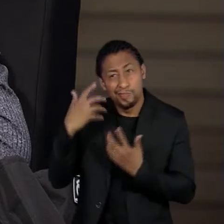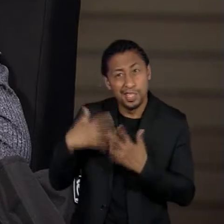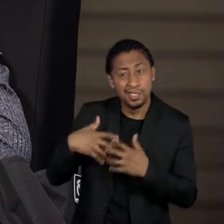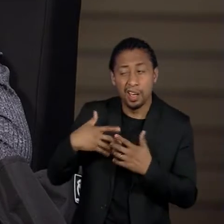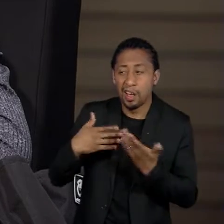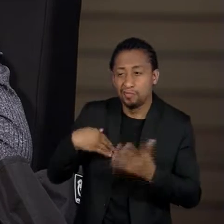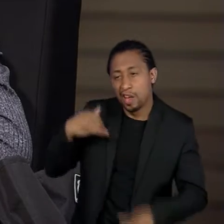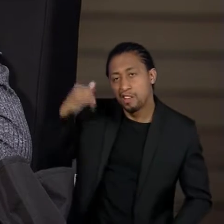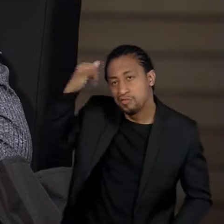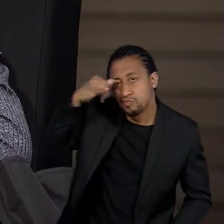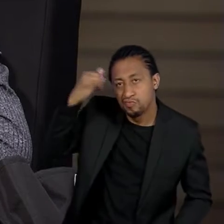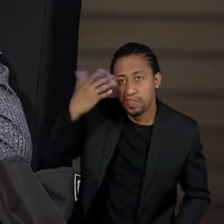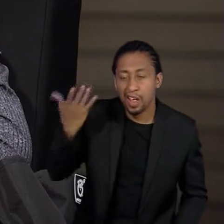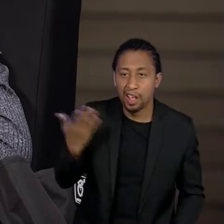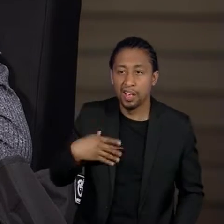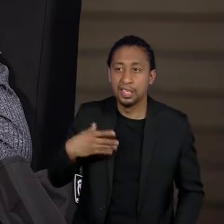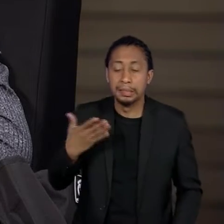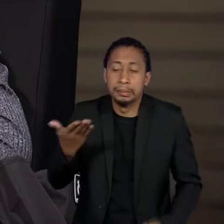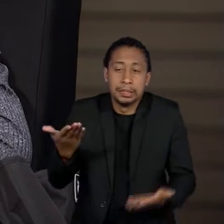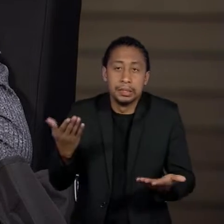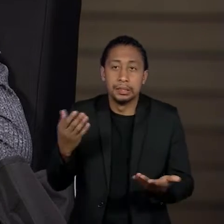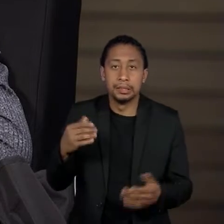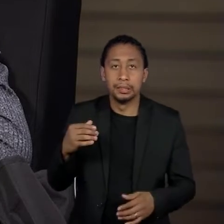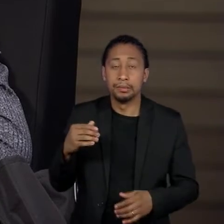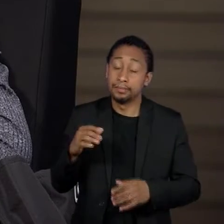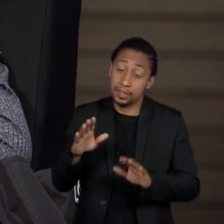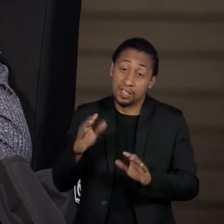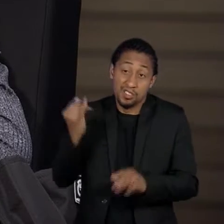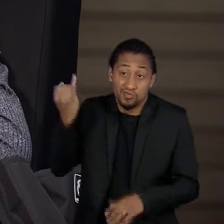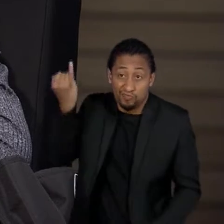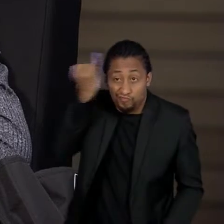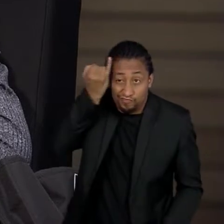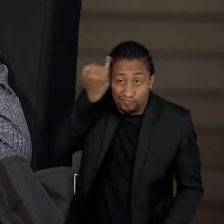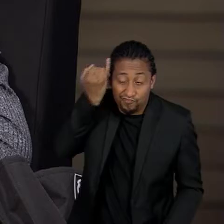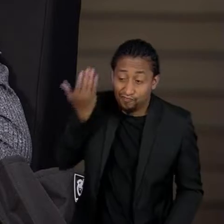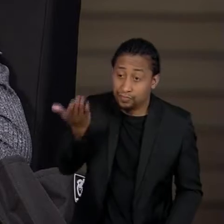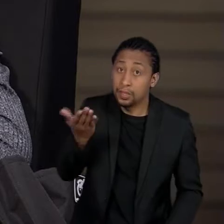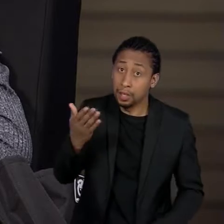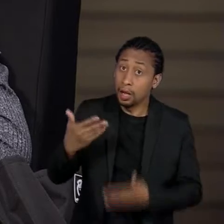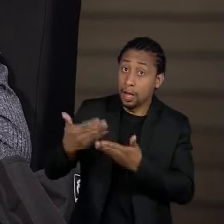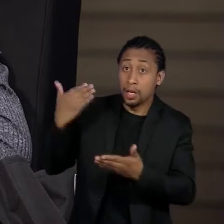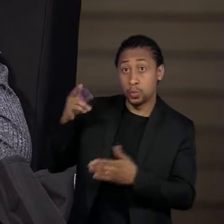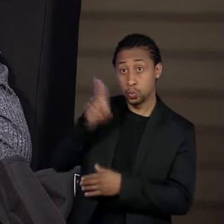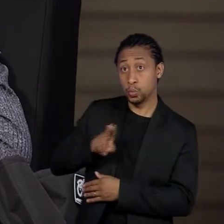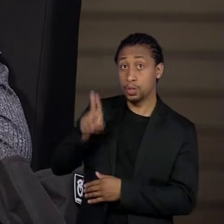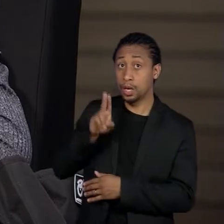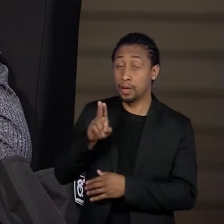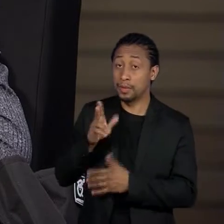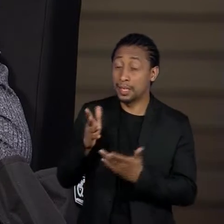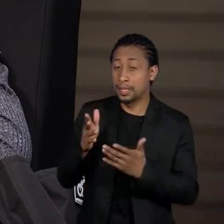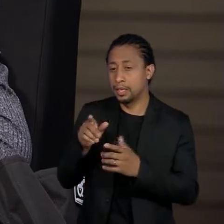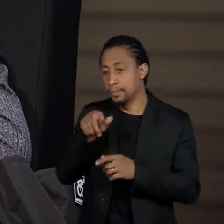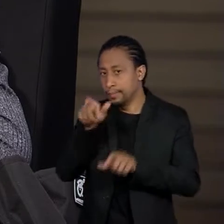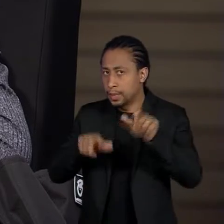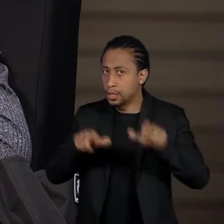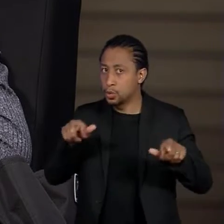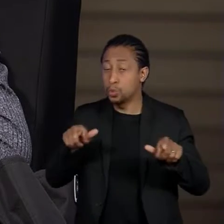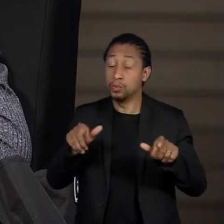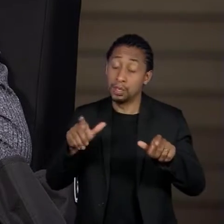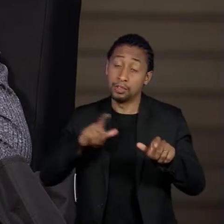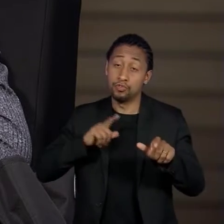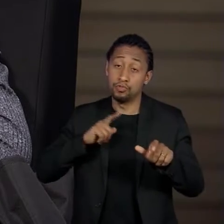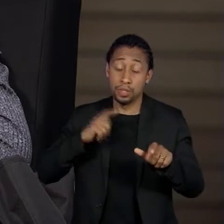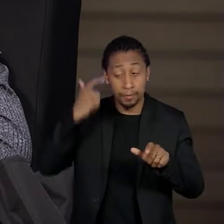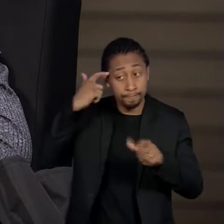idiota. Poxa, idiota as pessoas usavam até pouco tempo atrás para se referir a pessoas com doença